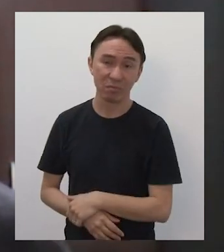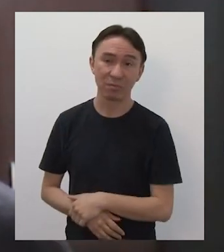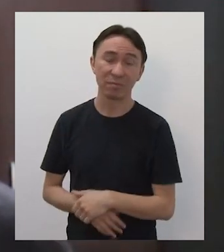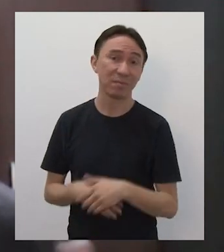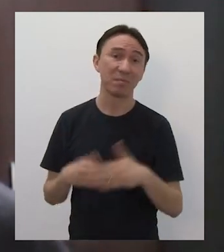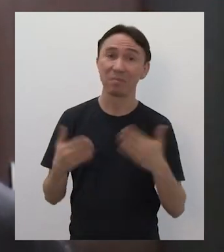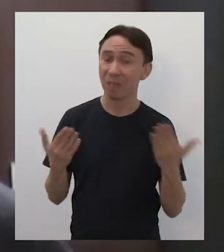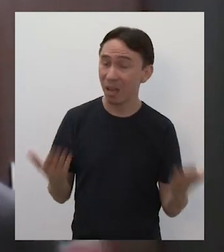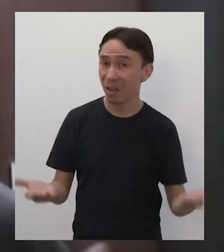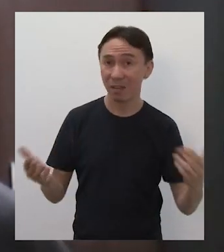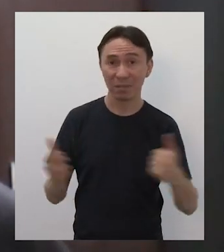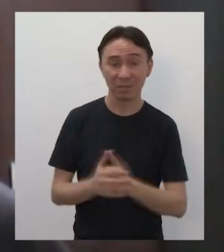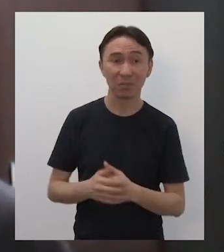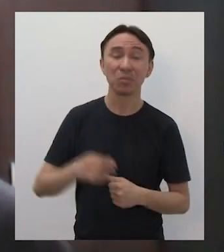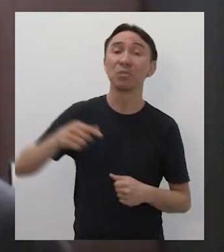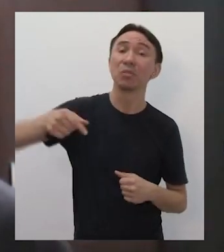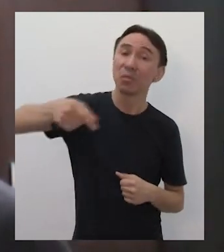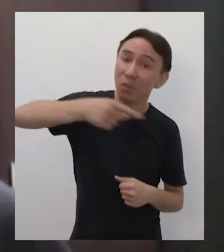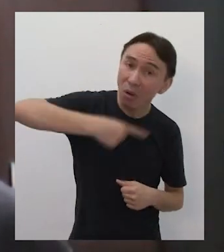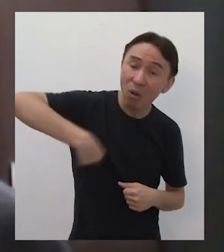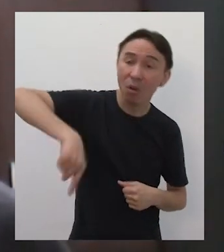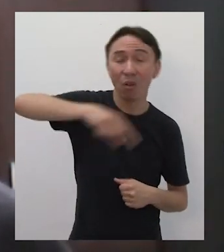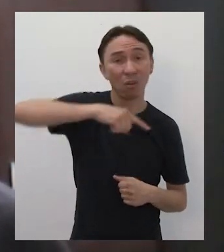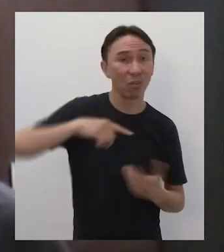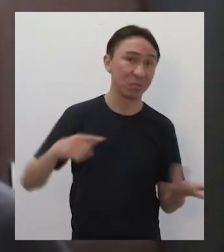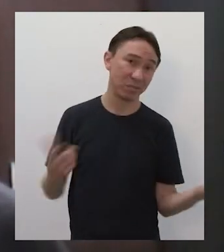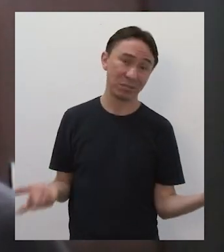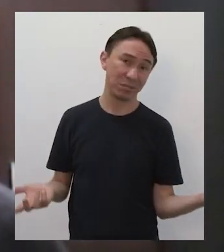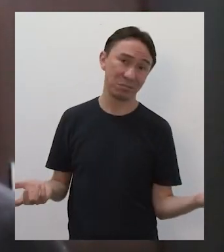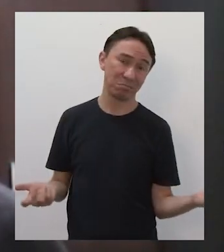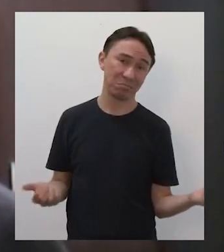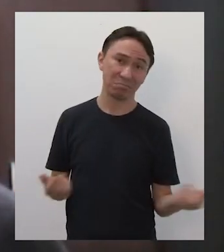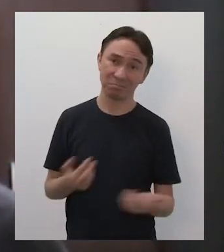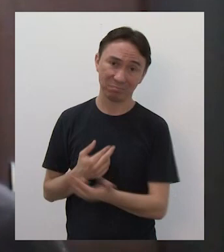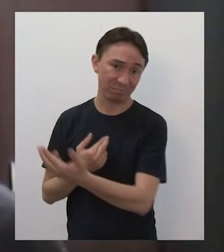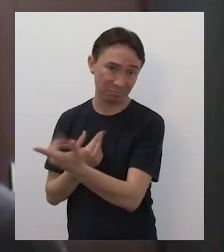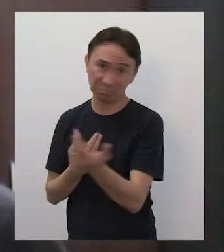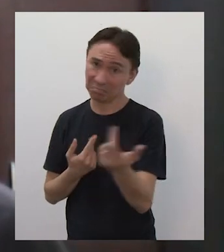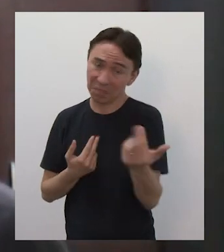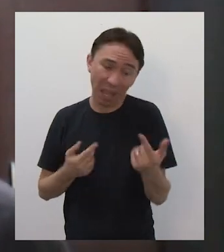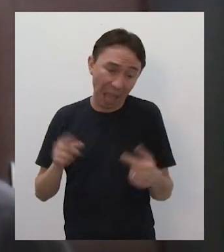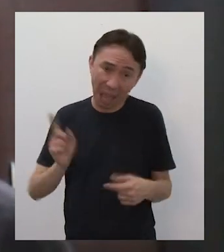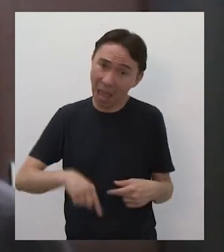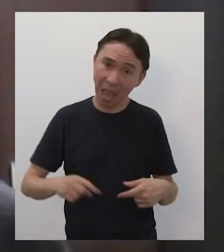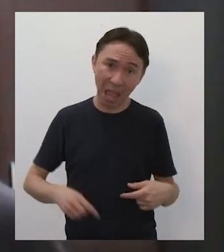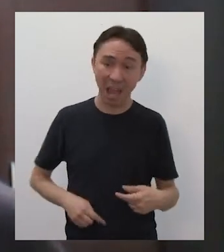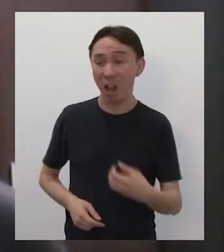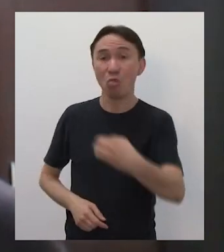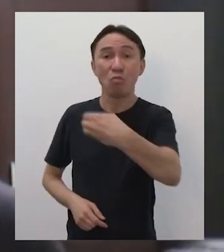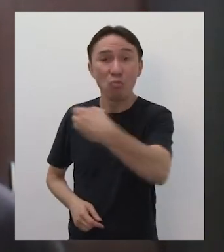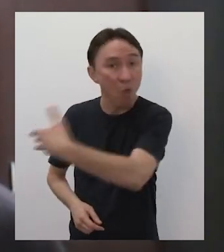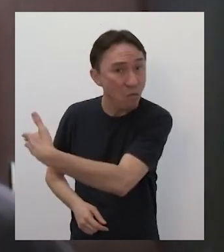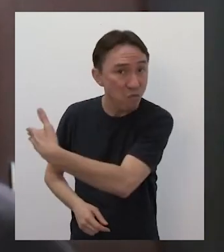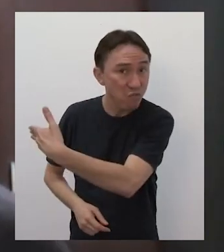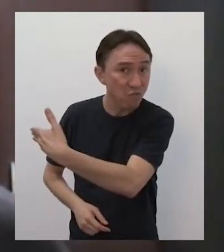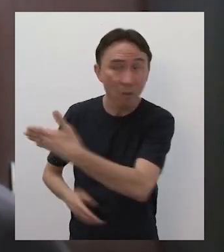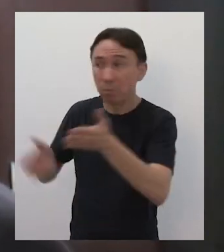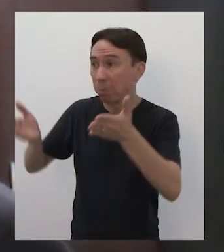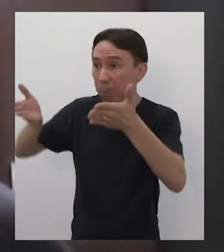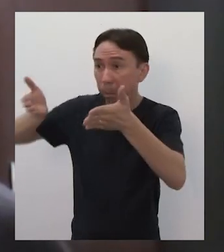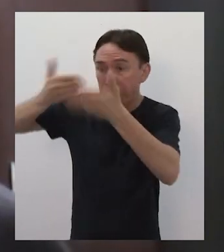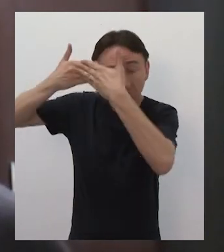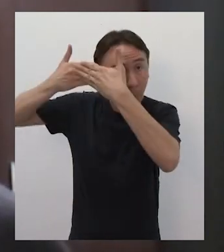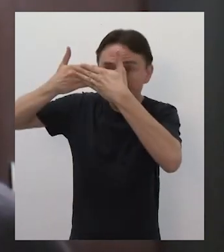Todos nós tivemos que passar e aceitar essa abertura ao novo. Não só o professor, como o pai, o